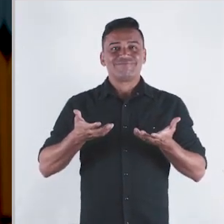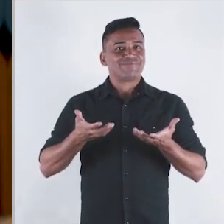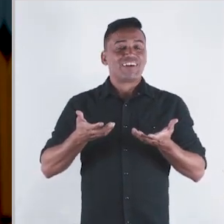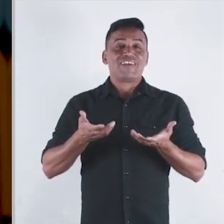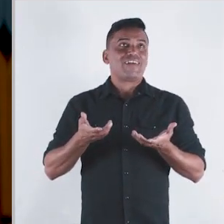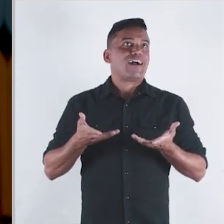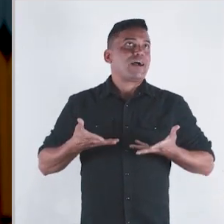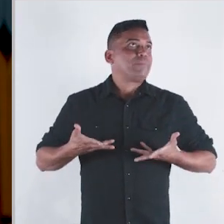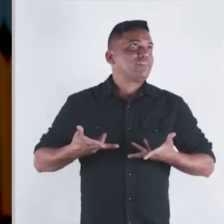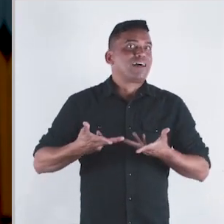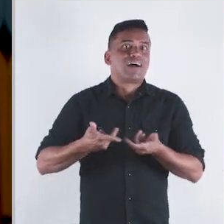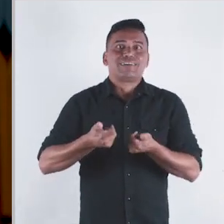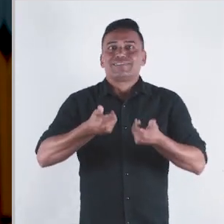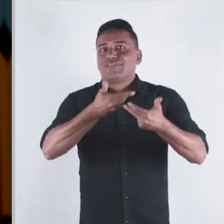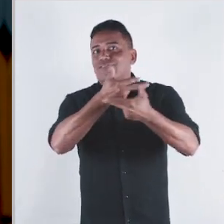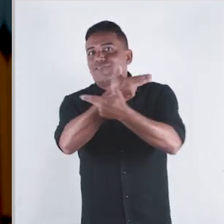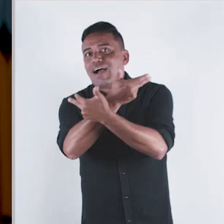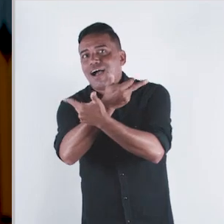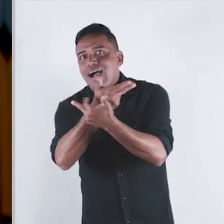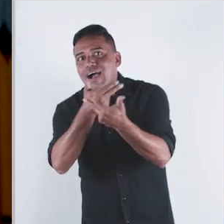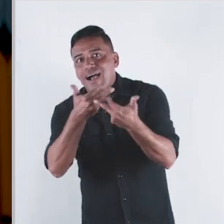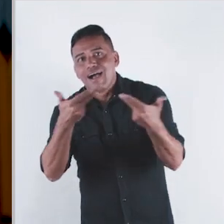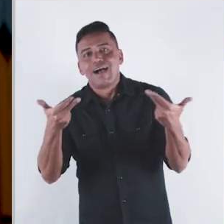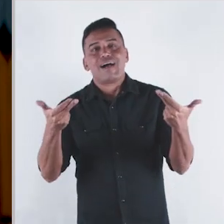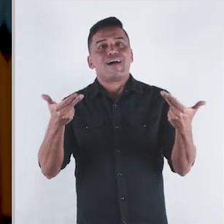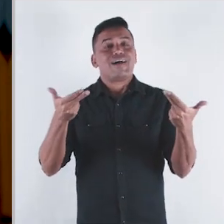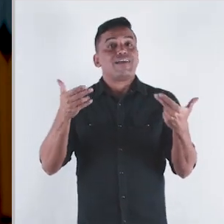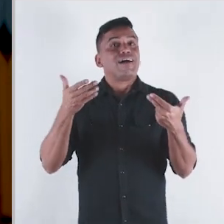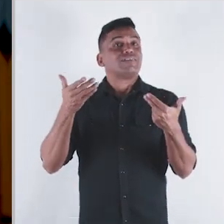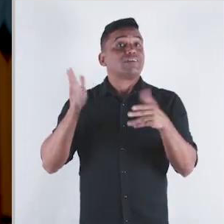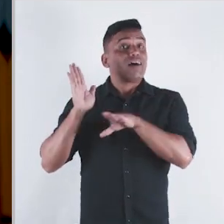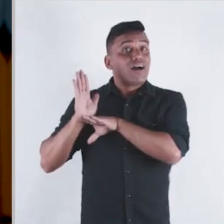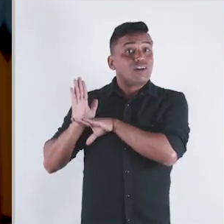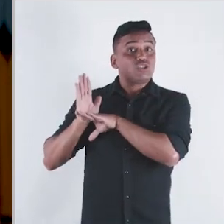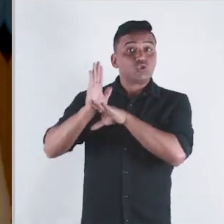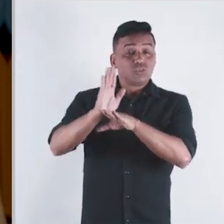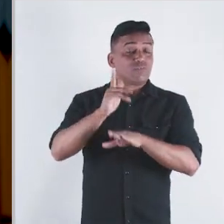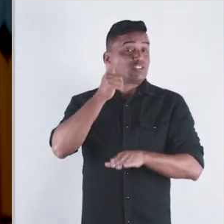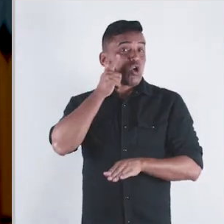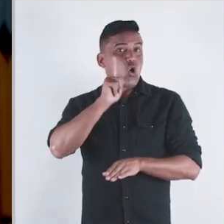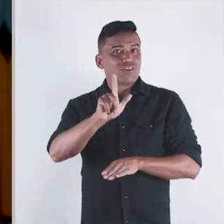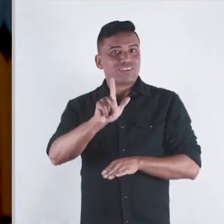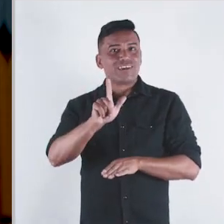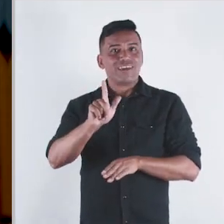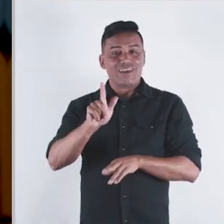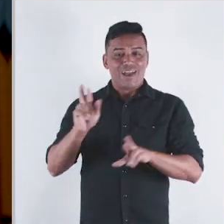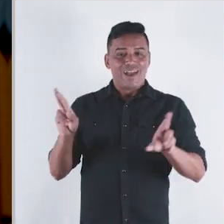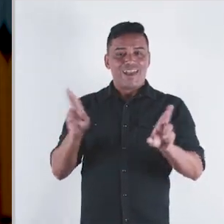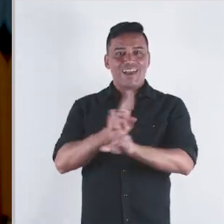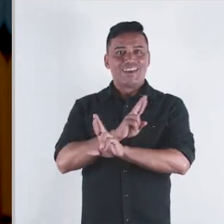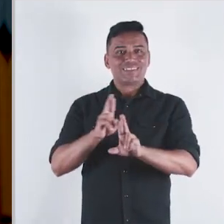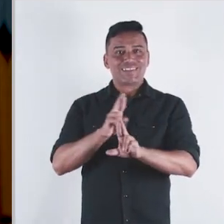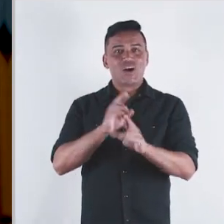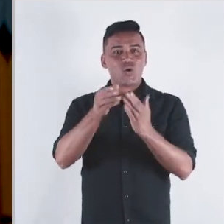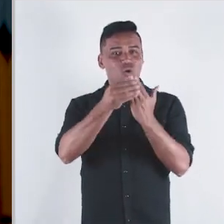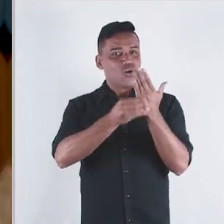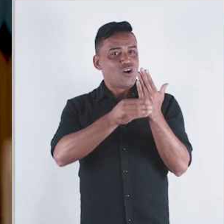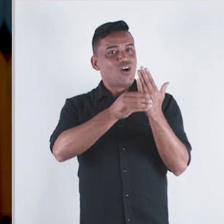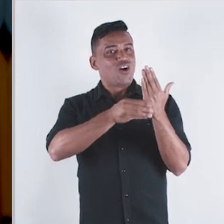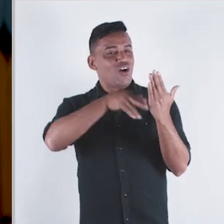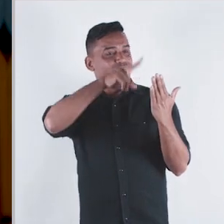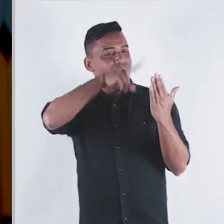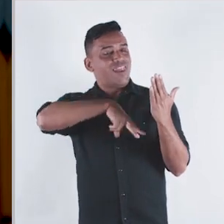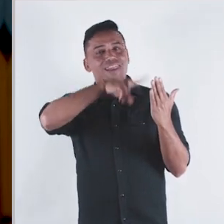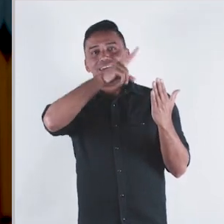de habilidades e competências que te fazem, inclusive, ter uma relação gostosa na leitura, né? Que faz a fruição